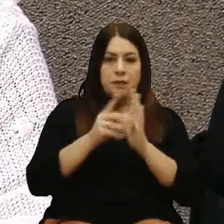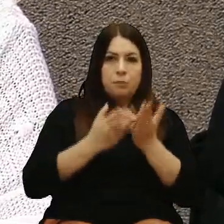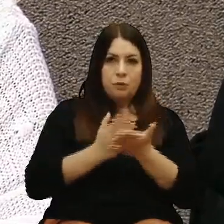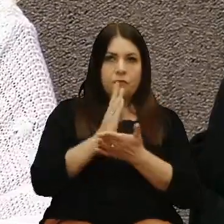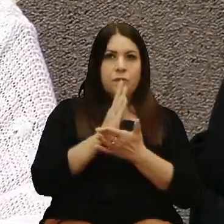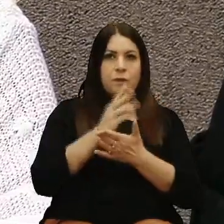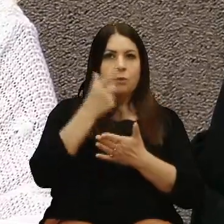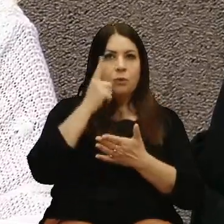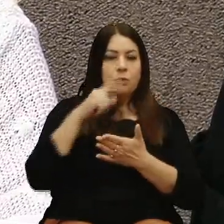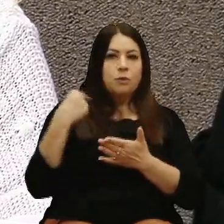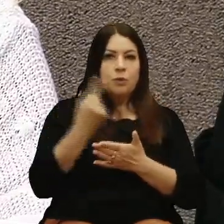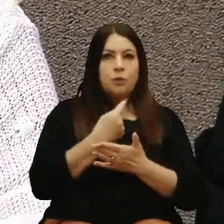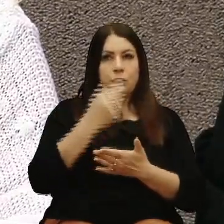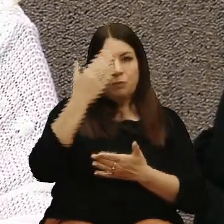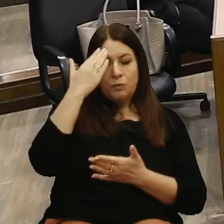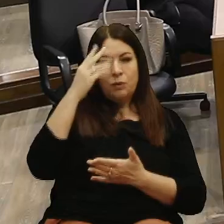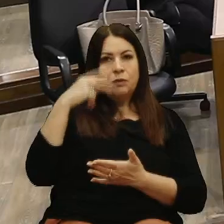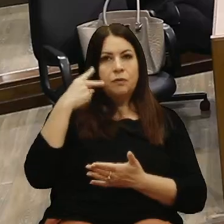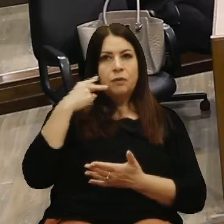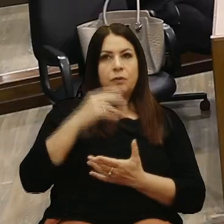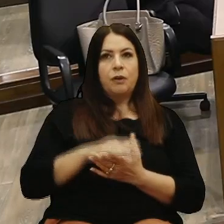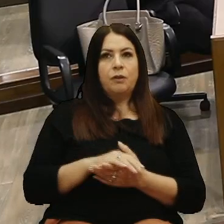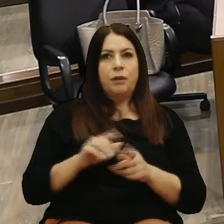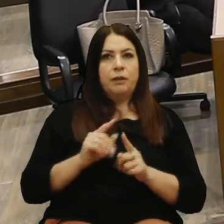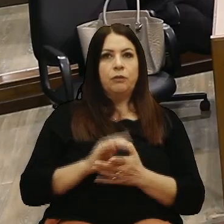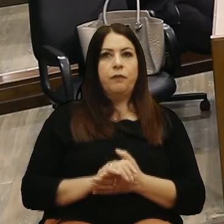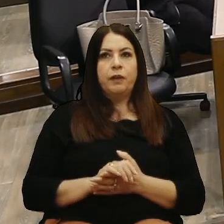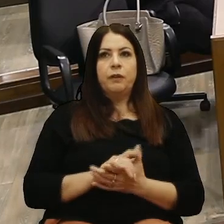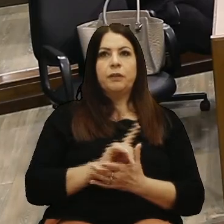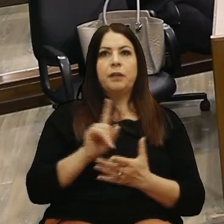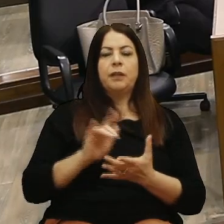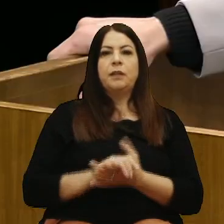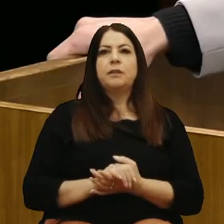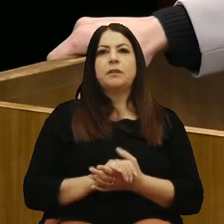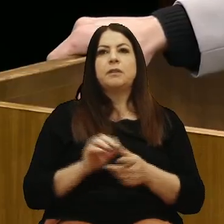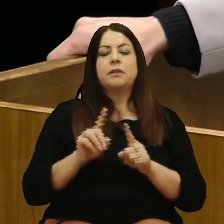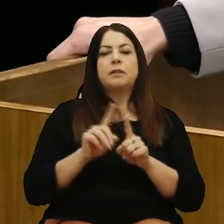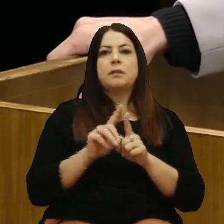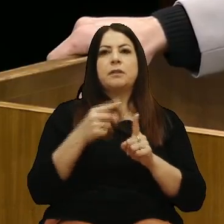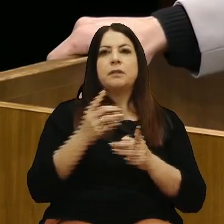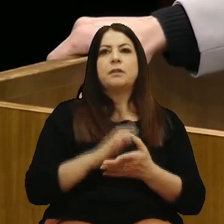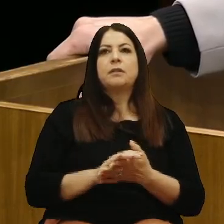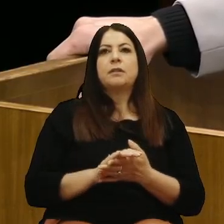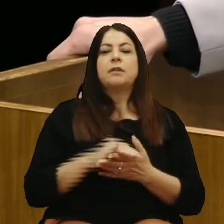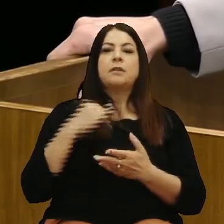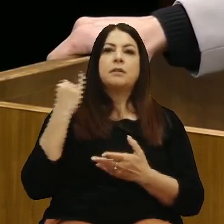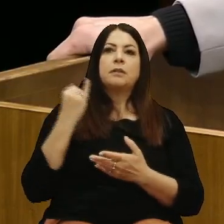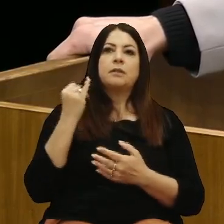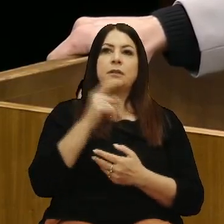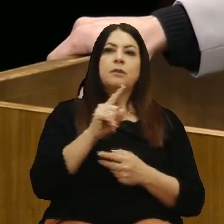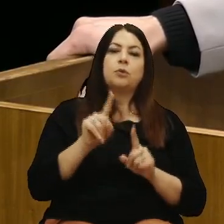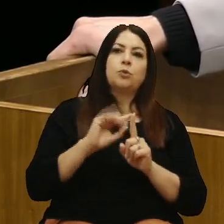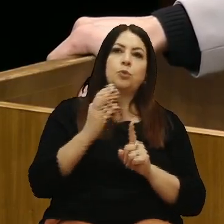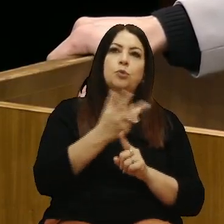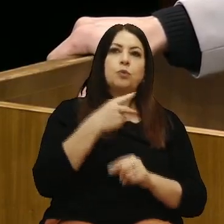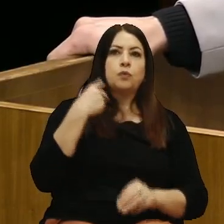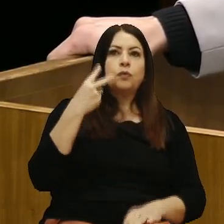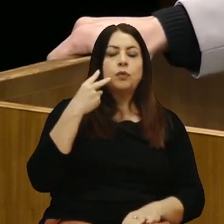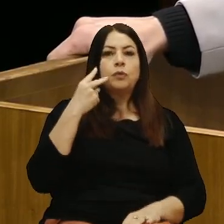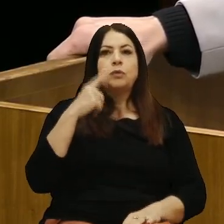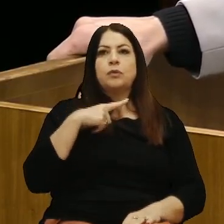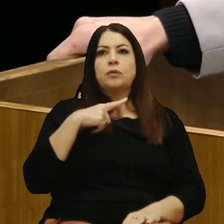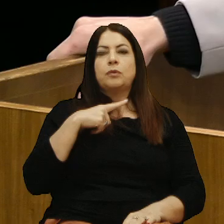será uma conquista nossa. Obrigado, vereador. Agradeço suas considerações, e essa lei é muito importante, por quê? Porque praticamente todos os vereadores